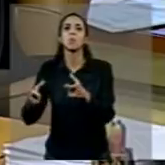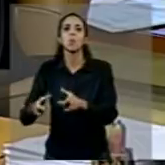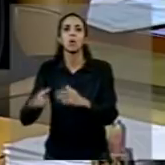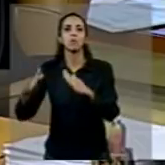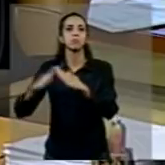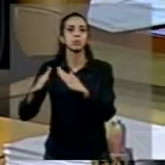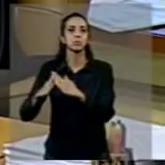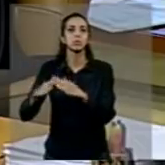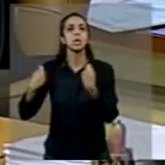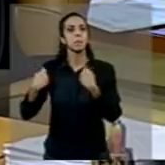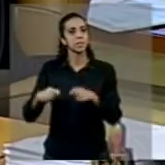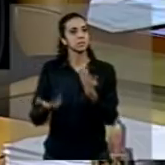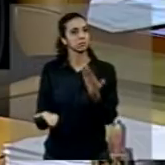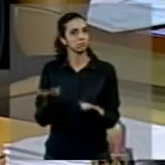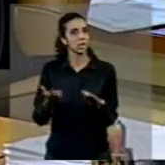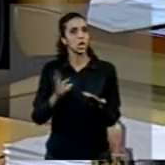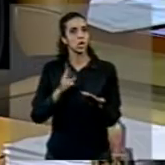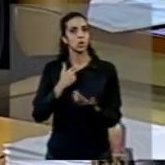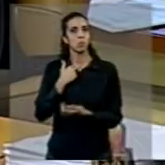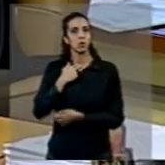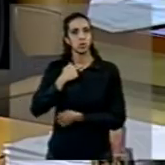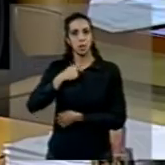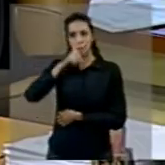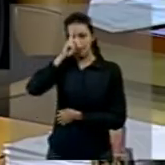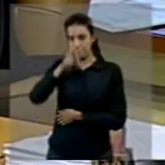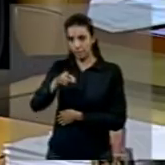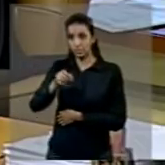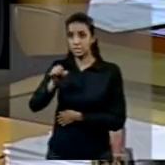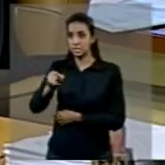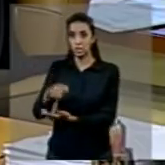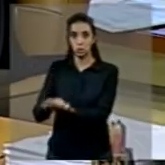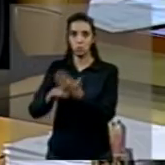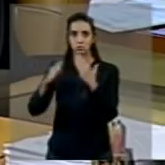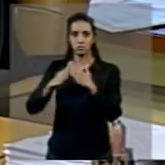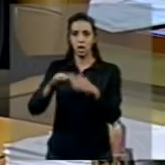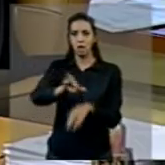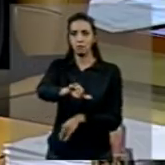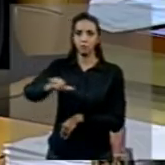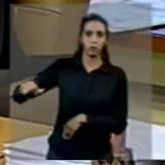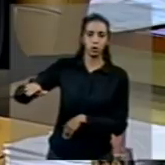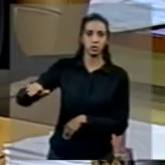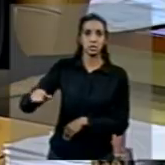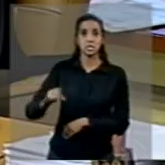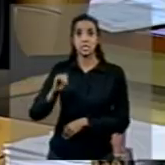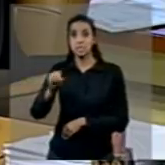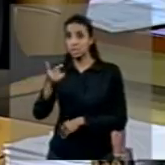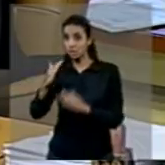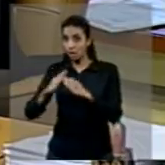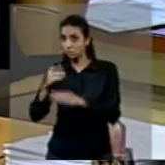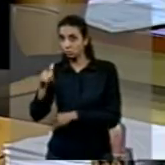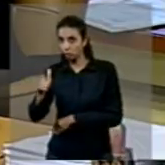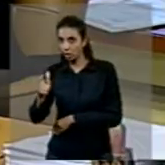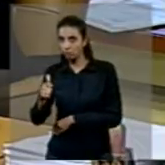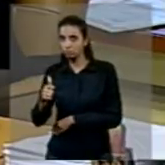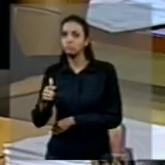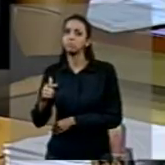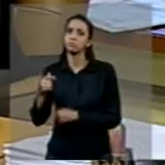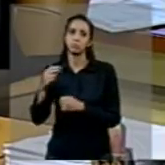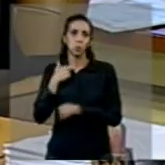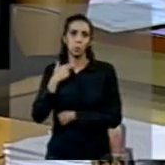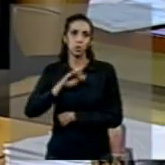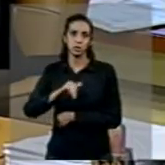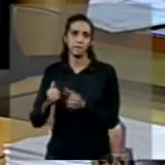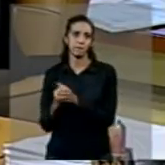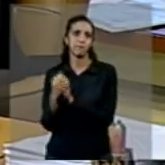não podem ser impostas de forma a excluir as pessoas que não tenham moradia do direito de votar. Qualquer